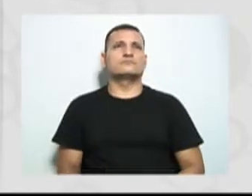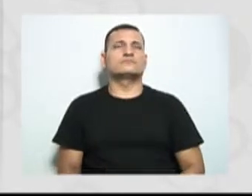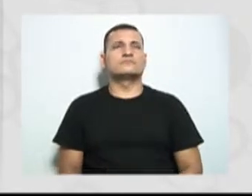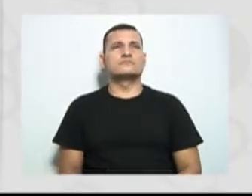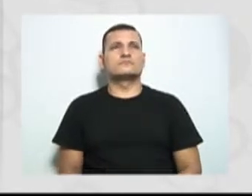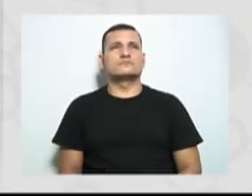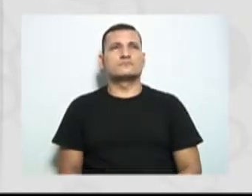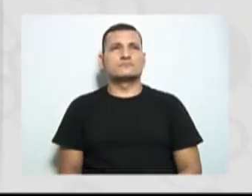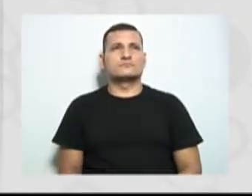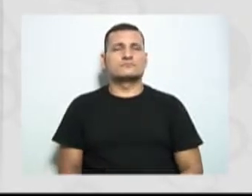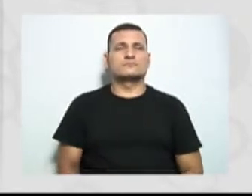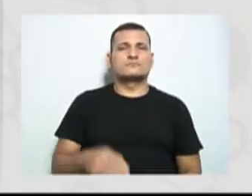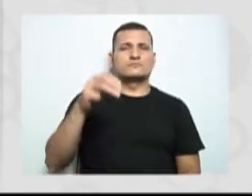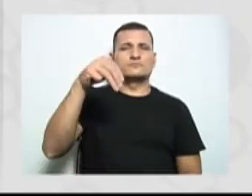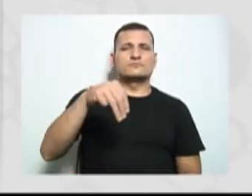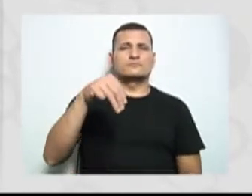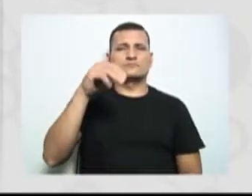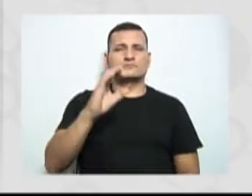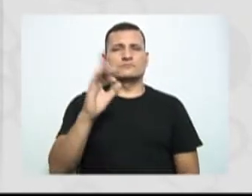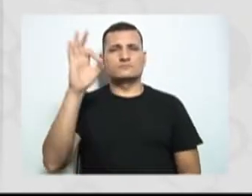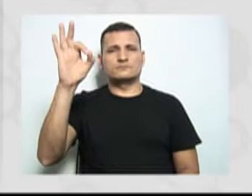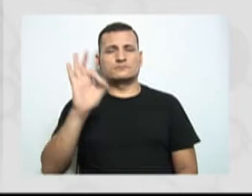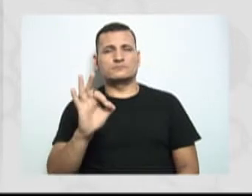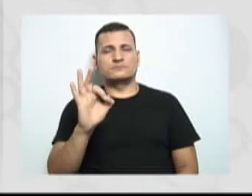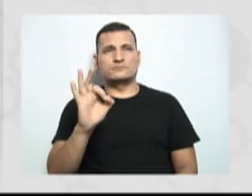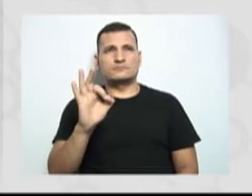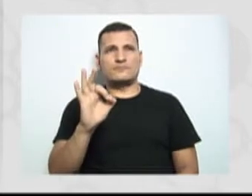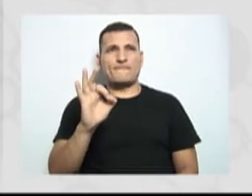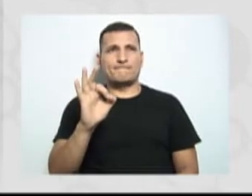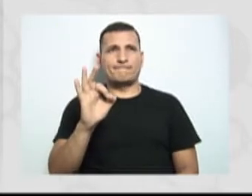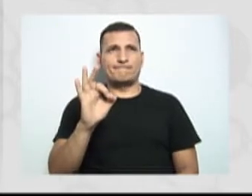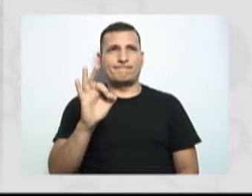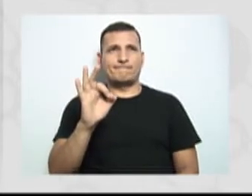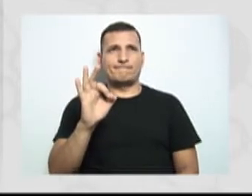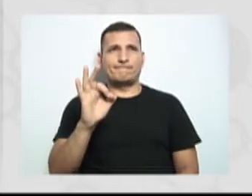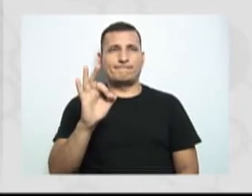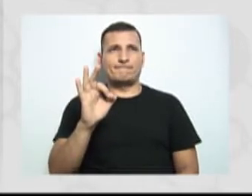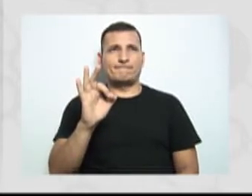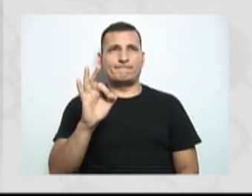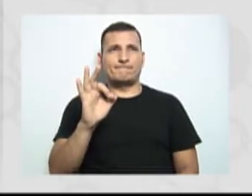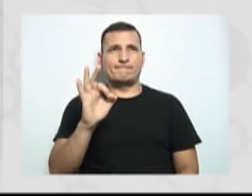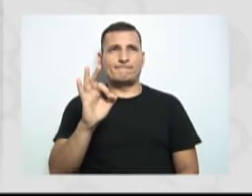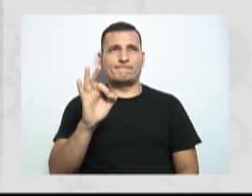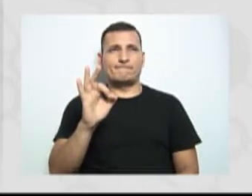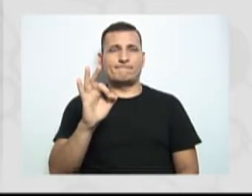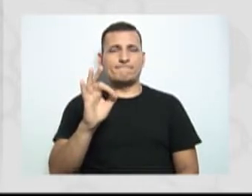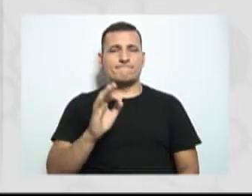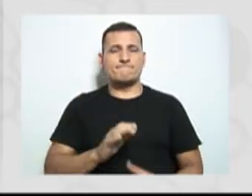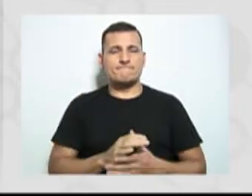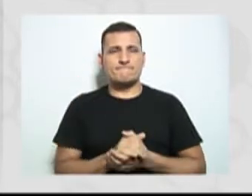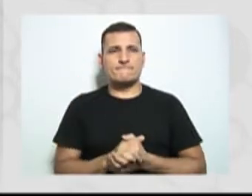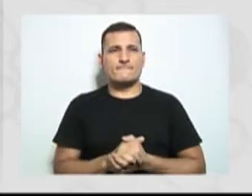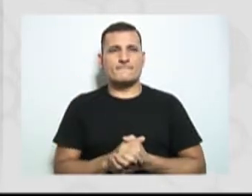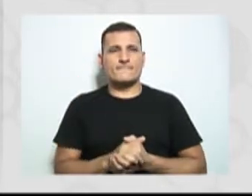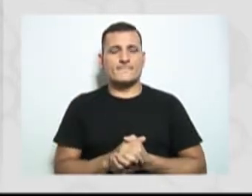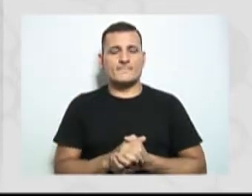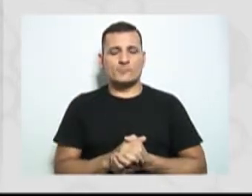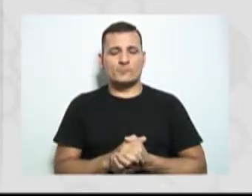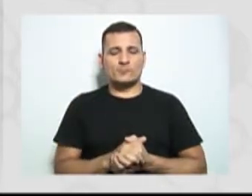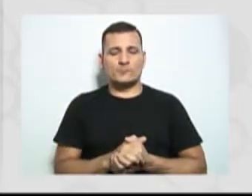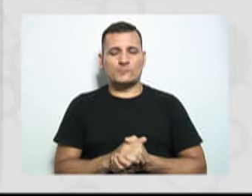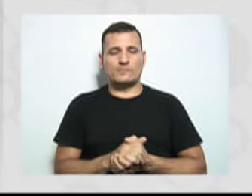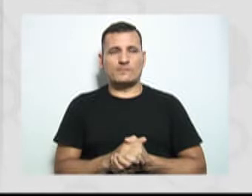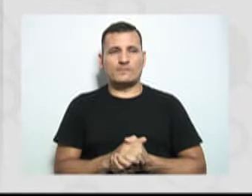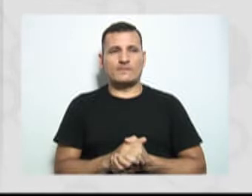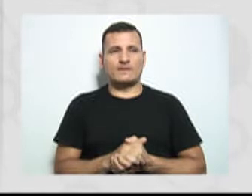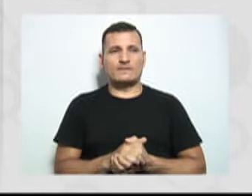R$3.500. A margem de contribuição em percentual, você vai pegar... para calcular a margem de contribuição, você pega